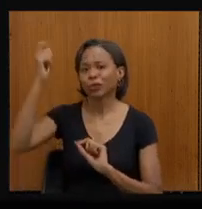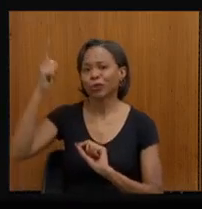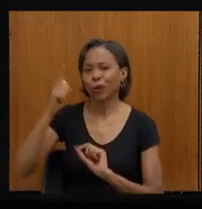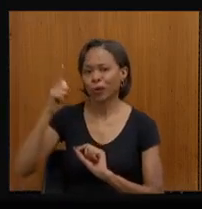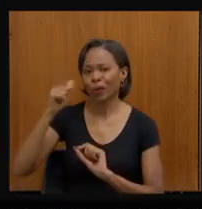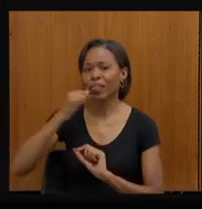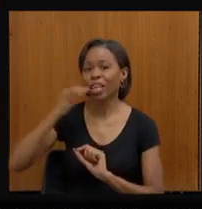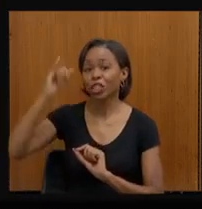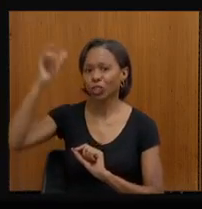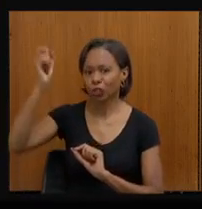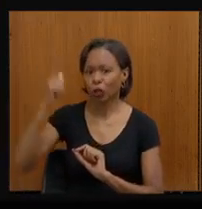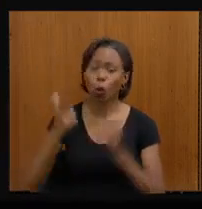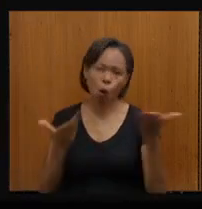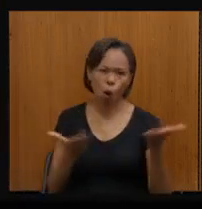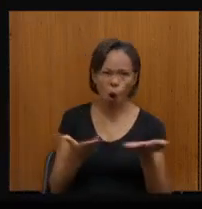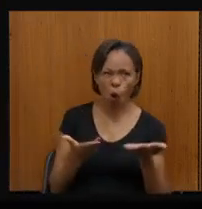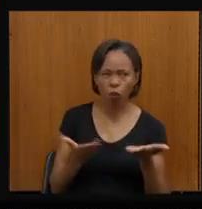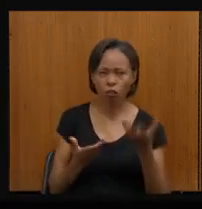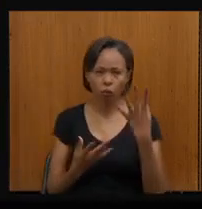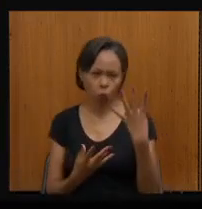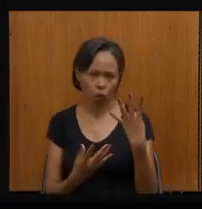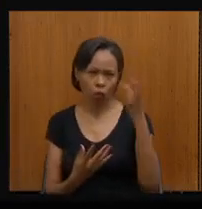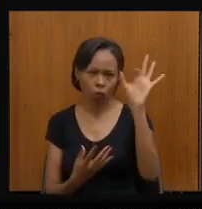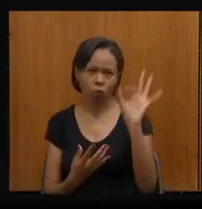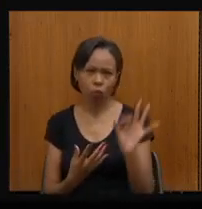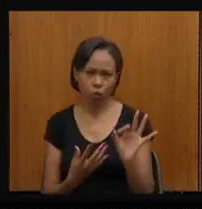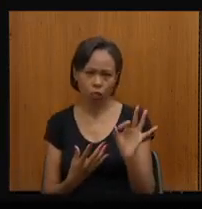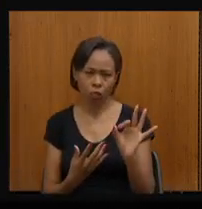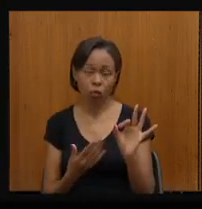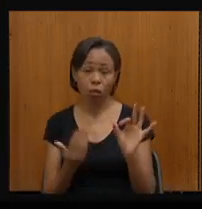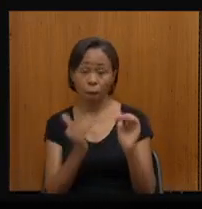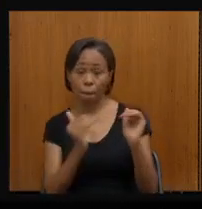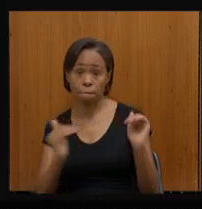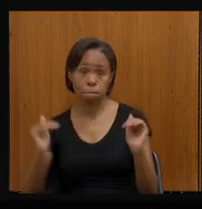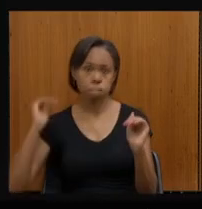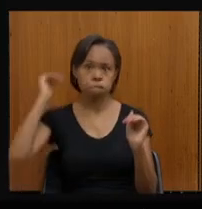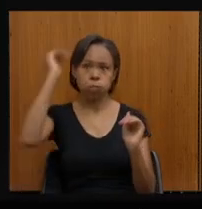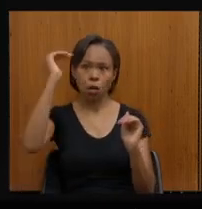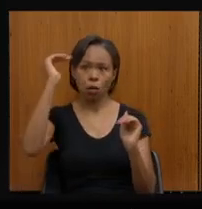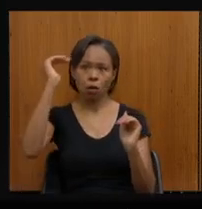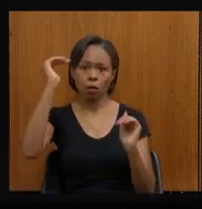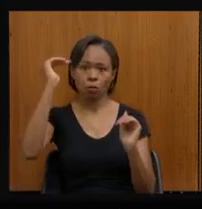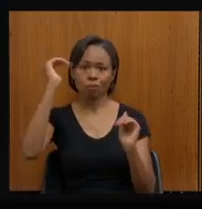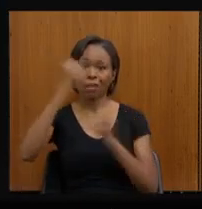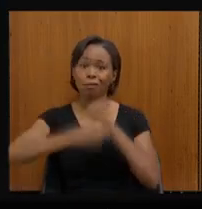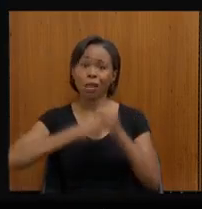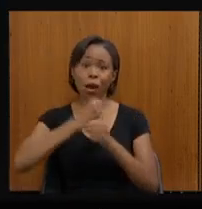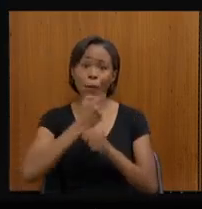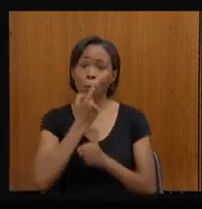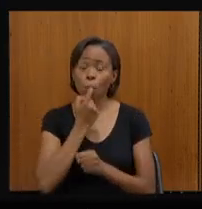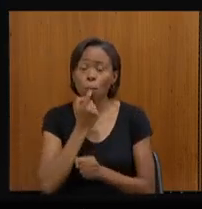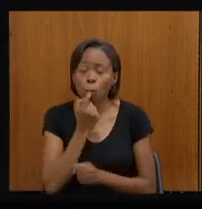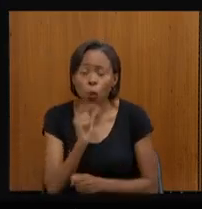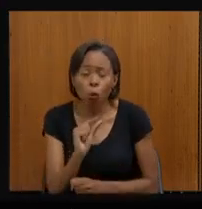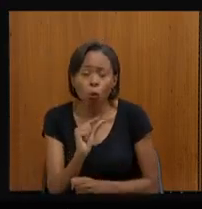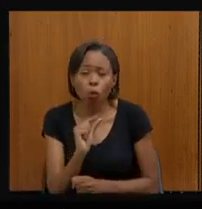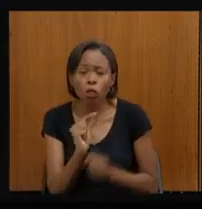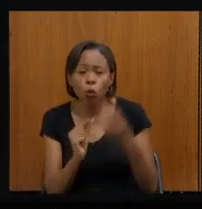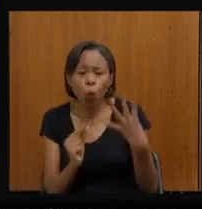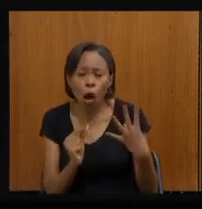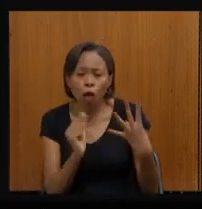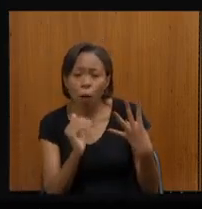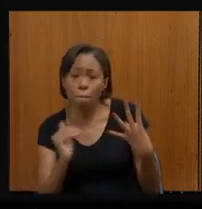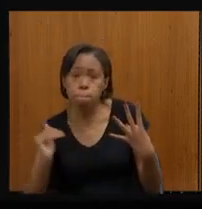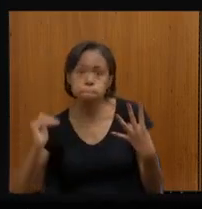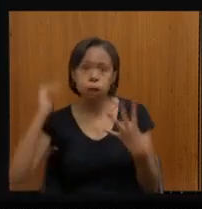hoje é quatro por cento então a gente vê também um salto em poucos anos de pacto para 40 Eva então